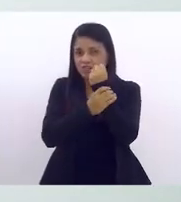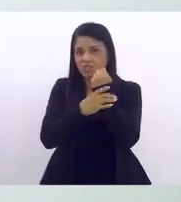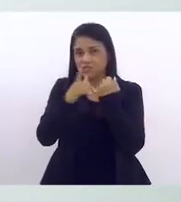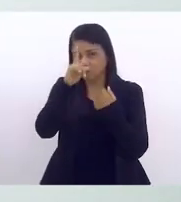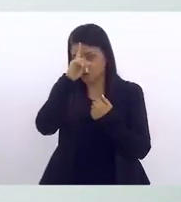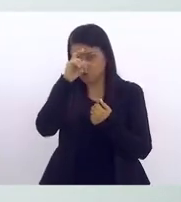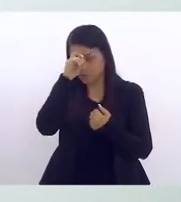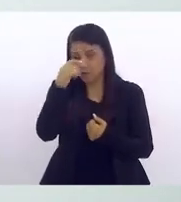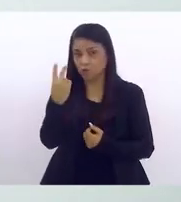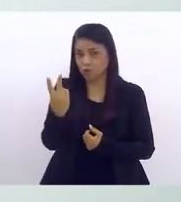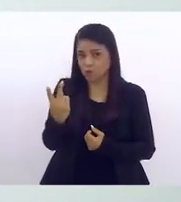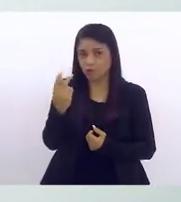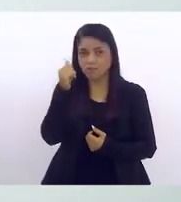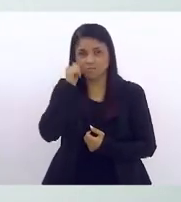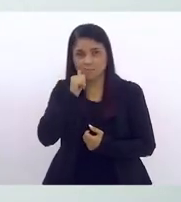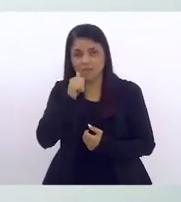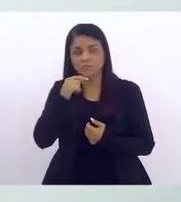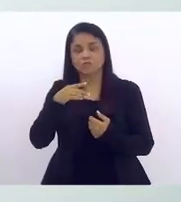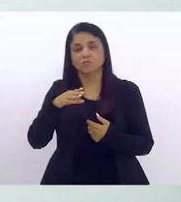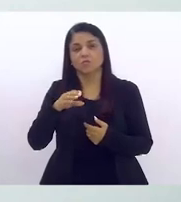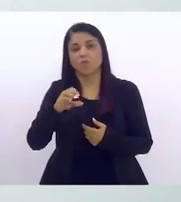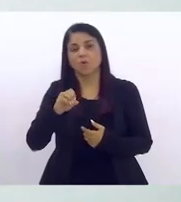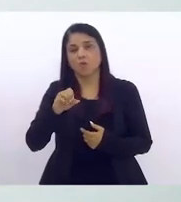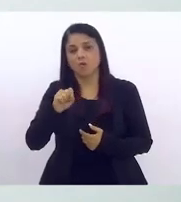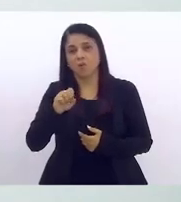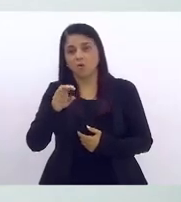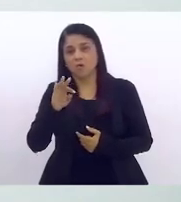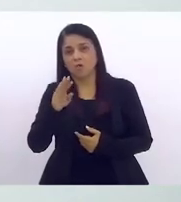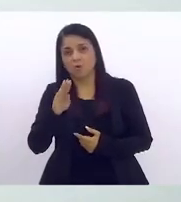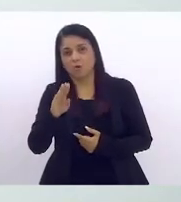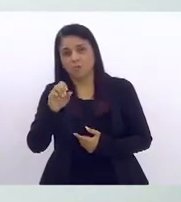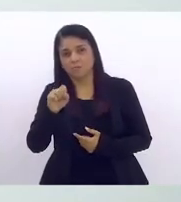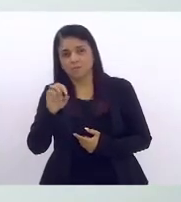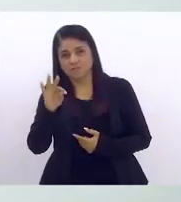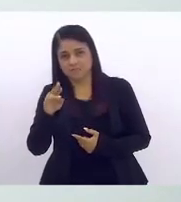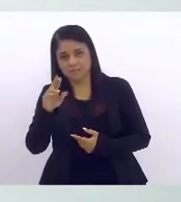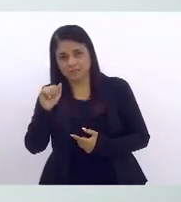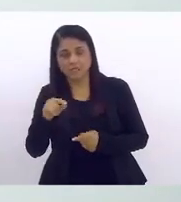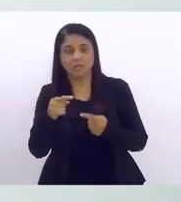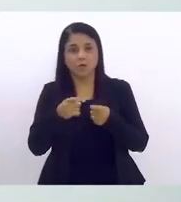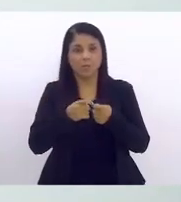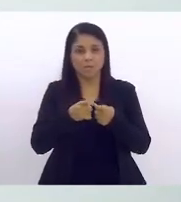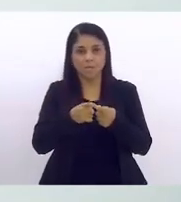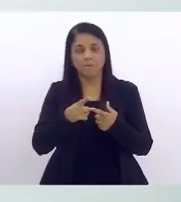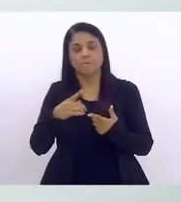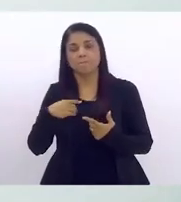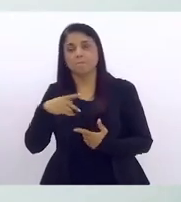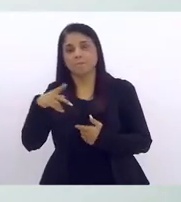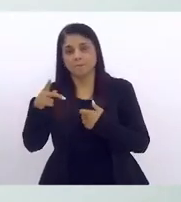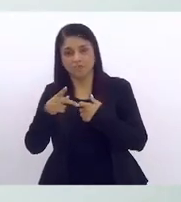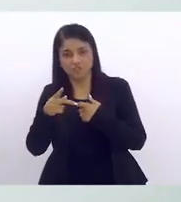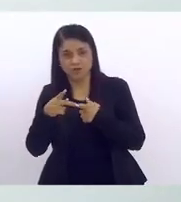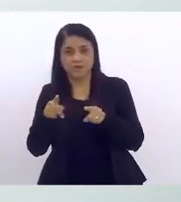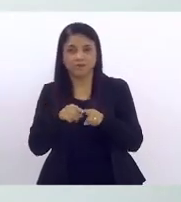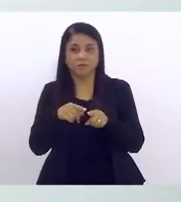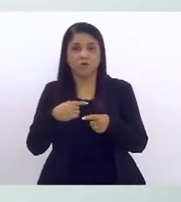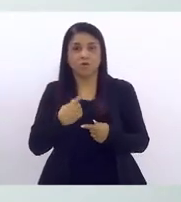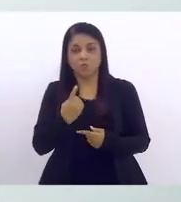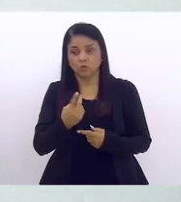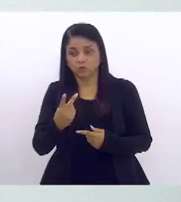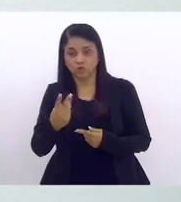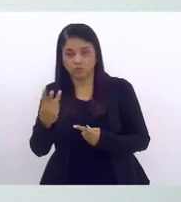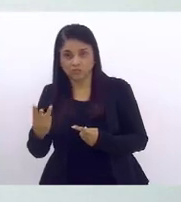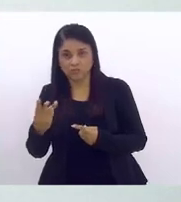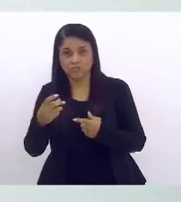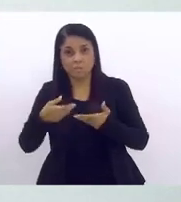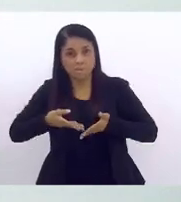mínimo, dois obstetras, uma enfermeira obstetra, um médico anestesista, um médico pediatra, neonatologista. E se eu faço um, dois, três partos por